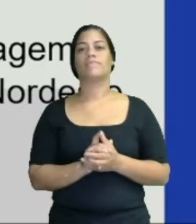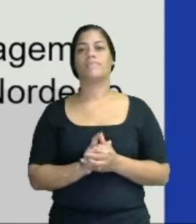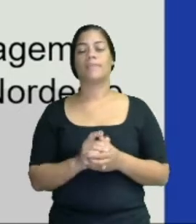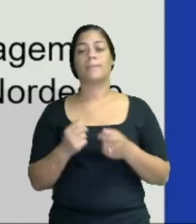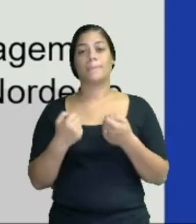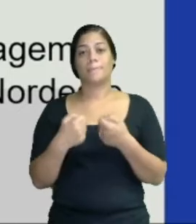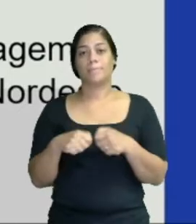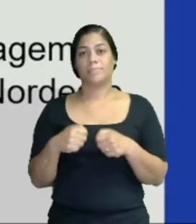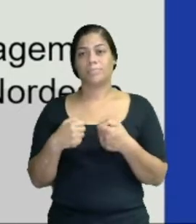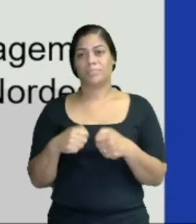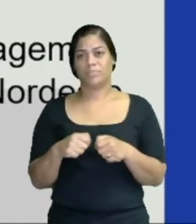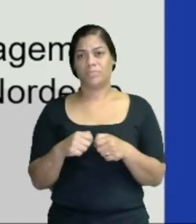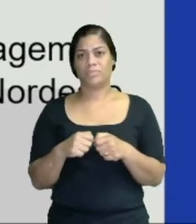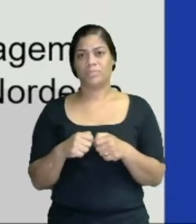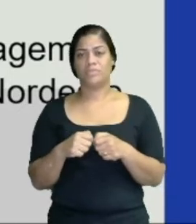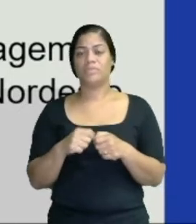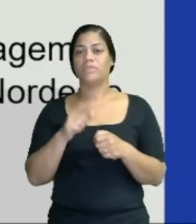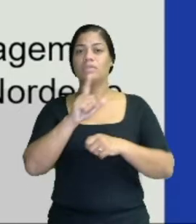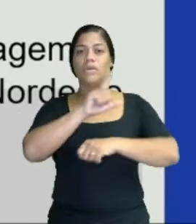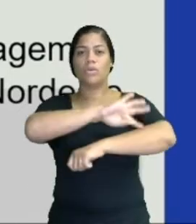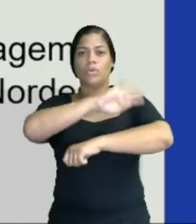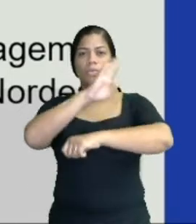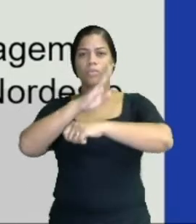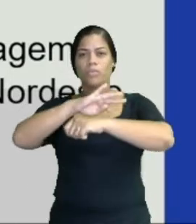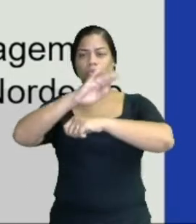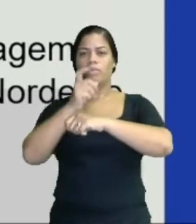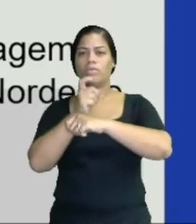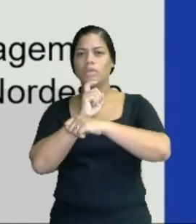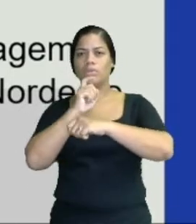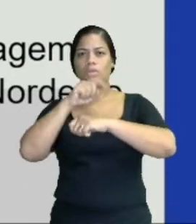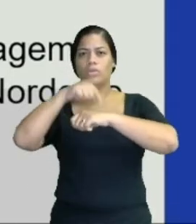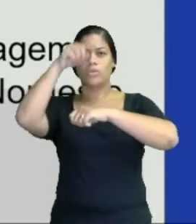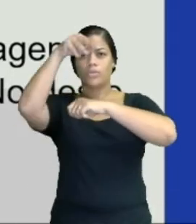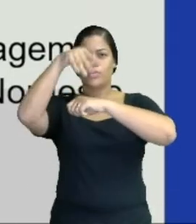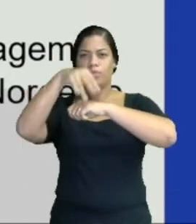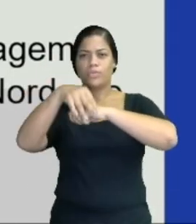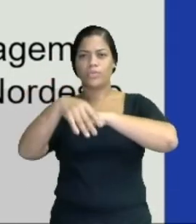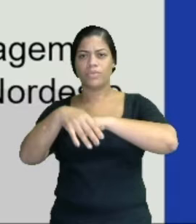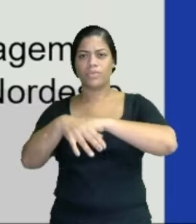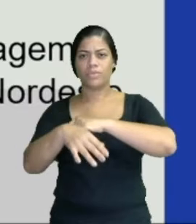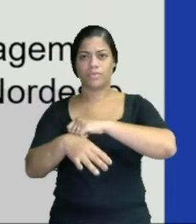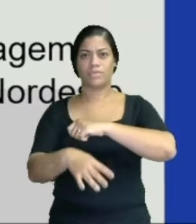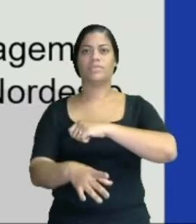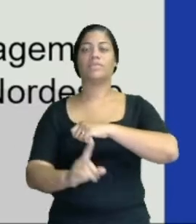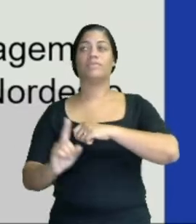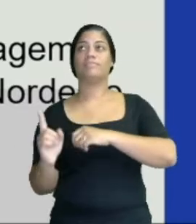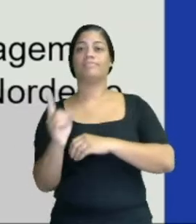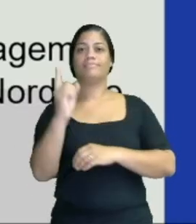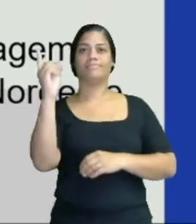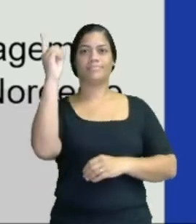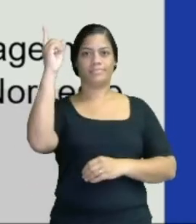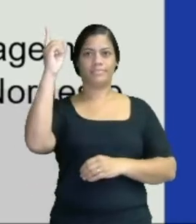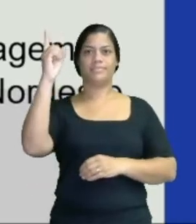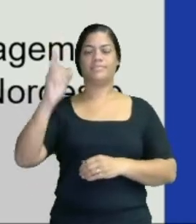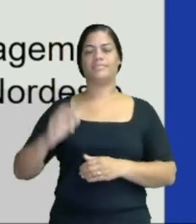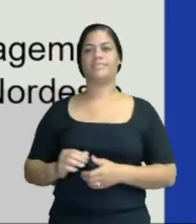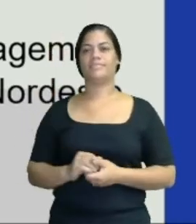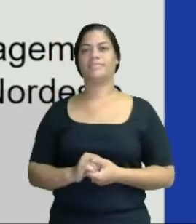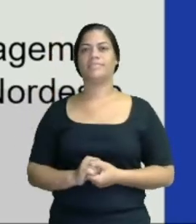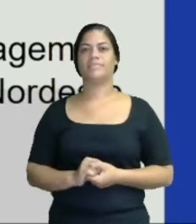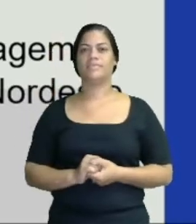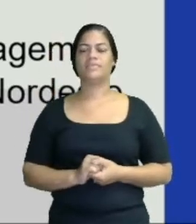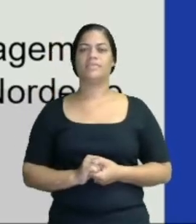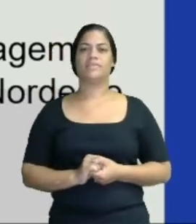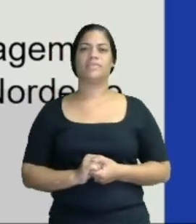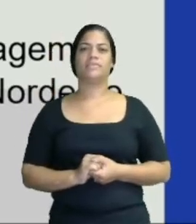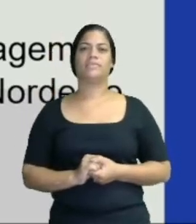a partir do degelo da neve, principalmente nas altas altitudes. Né? Um rio